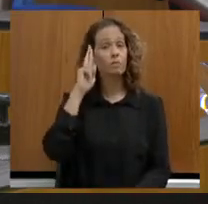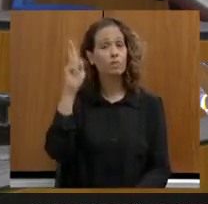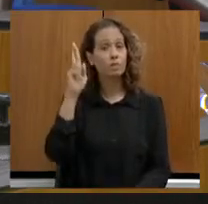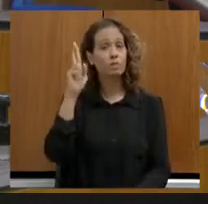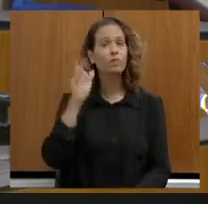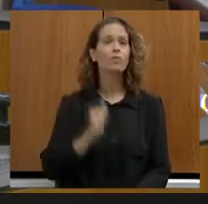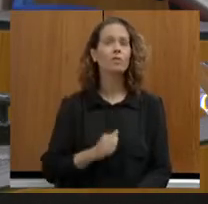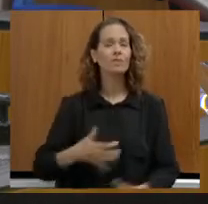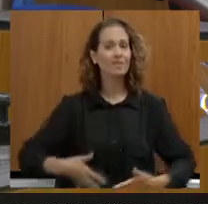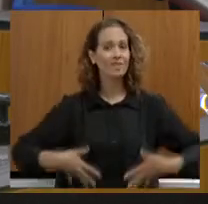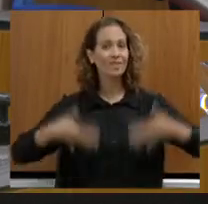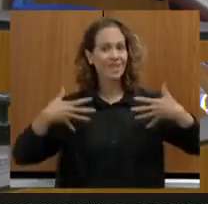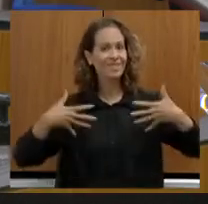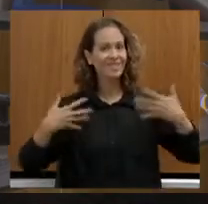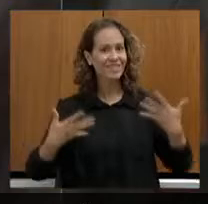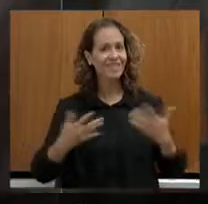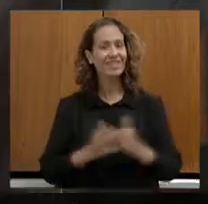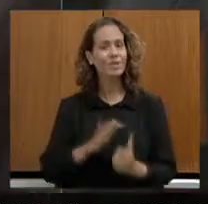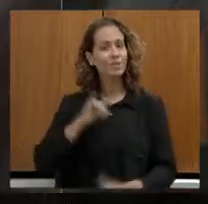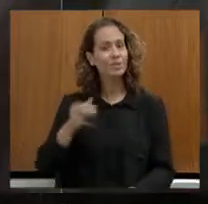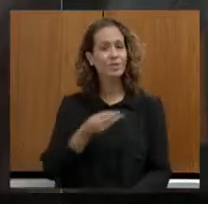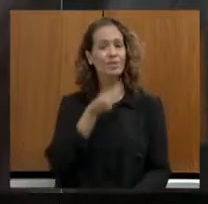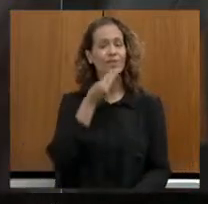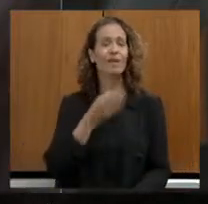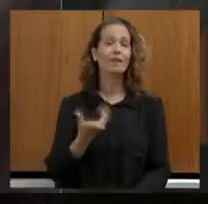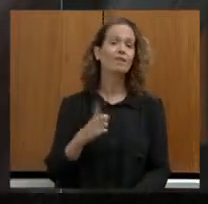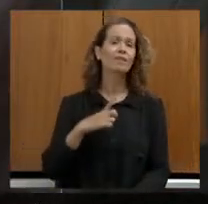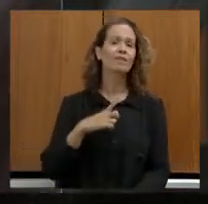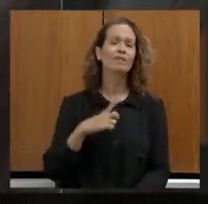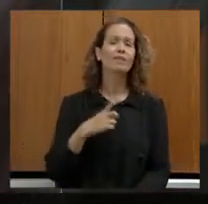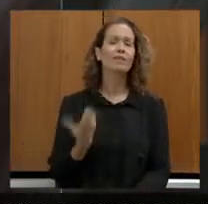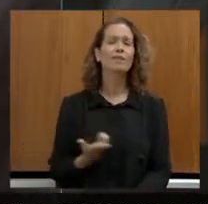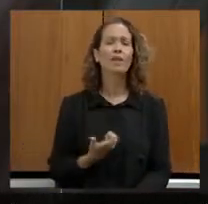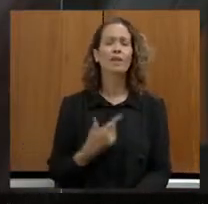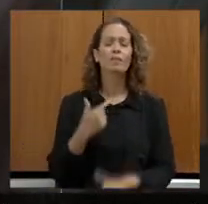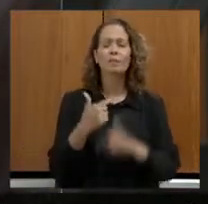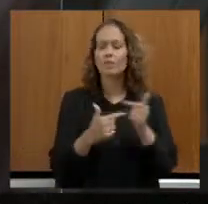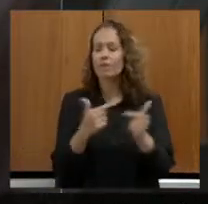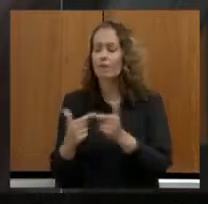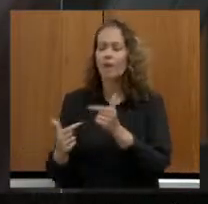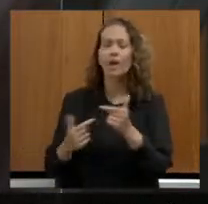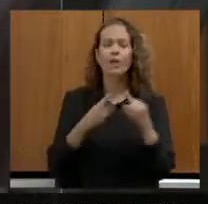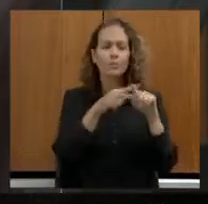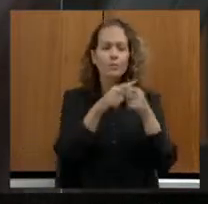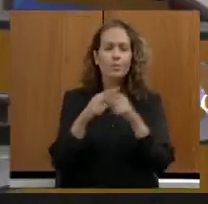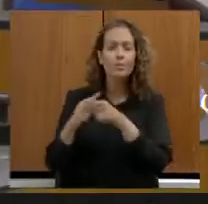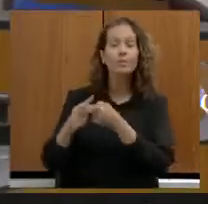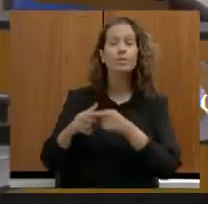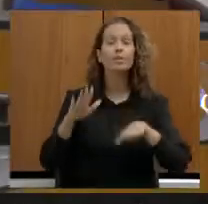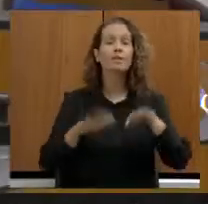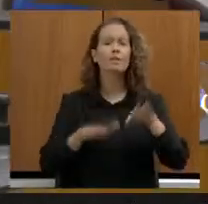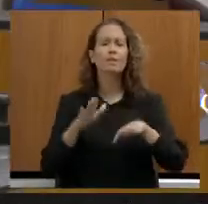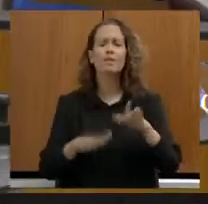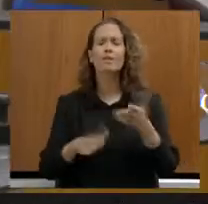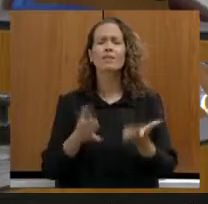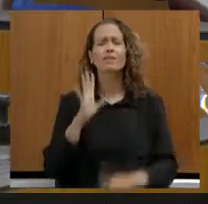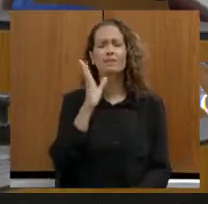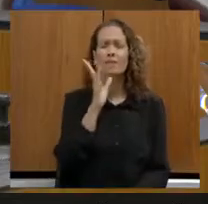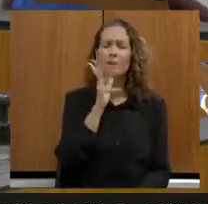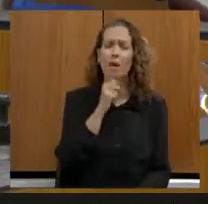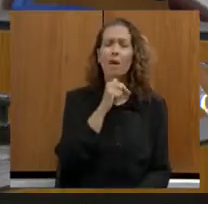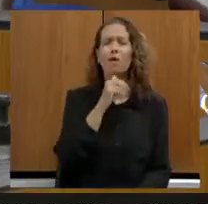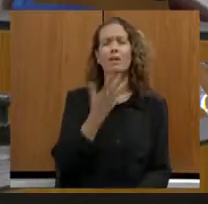ficam satisfeitas e oportunidades que ela tem que fazer pequenos servicinhos que muitas vezes a burocracia toma muito tempo